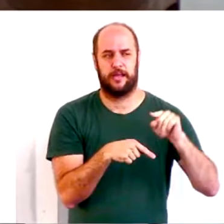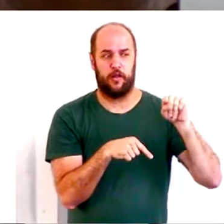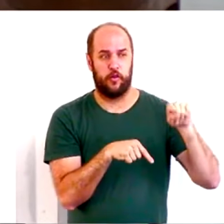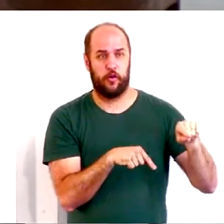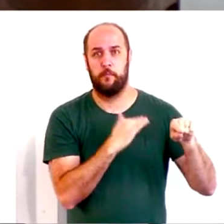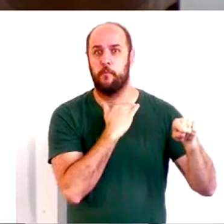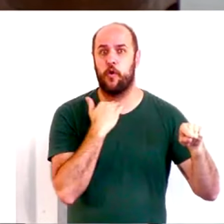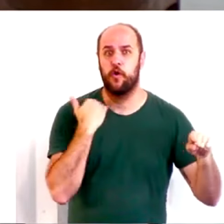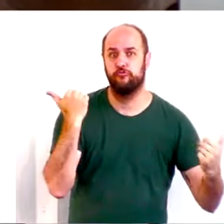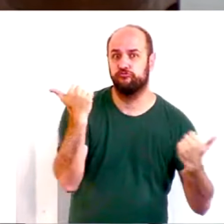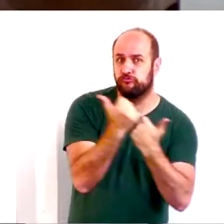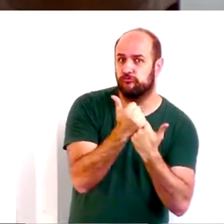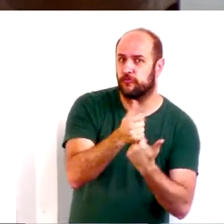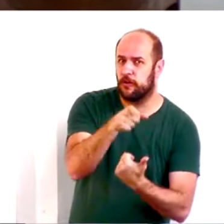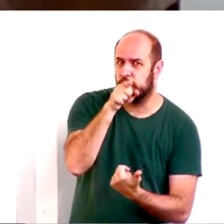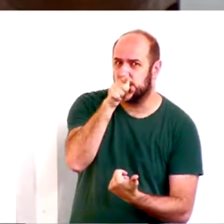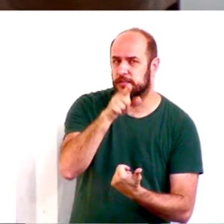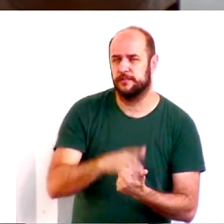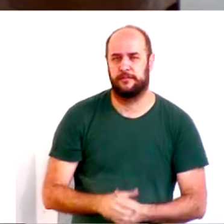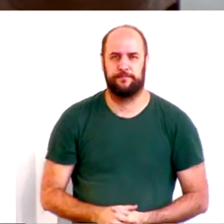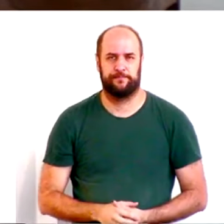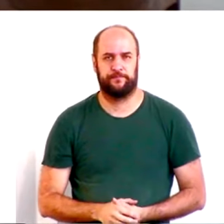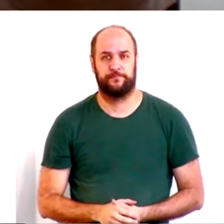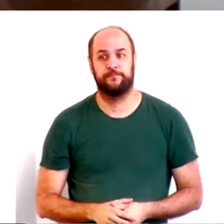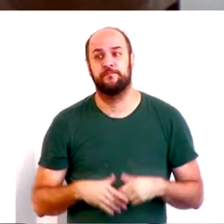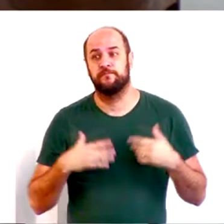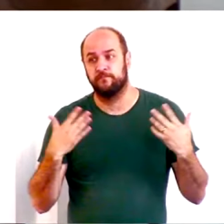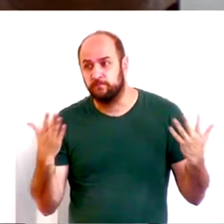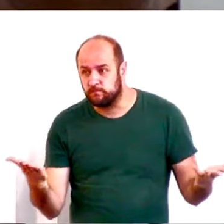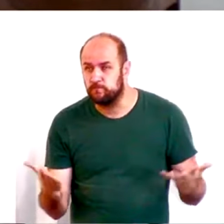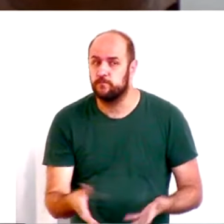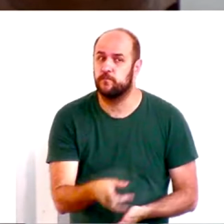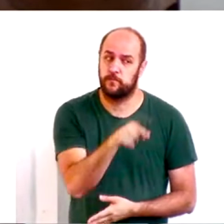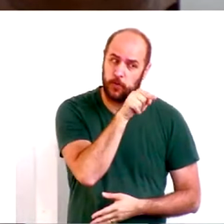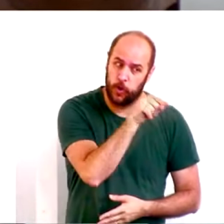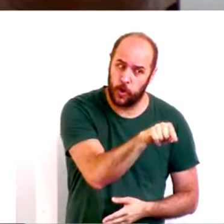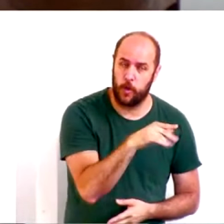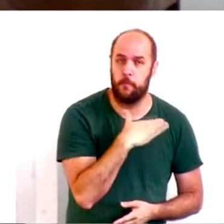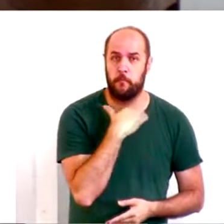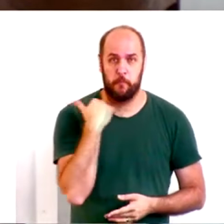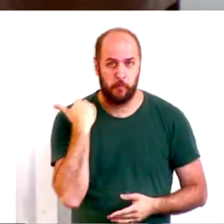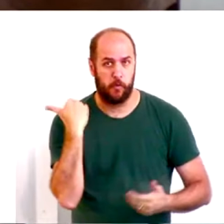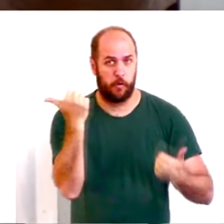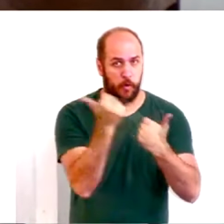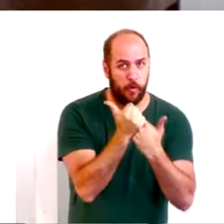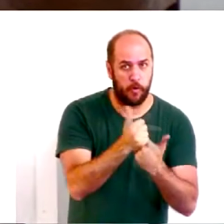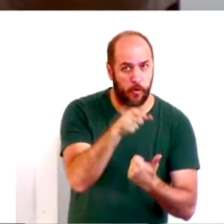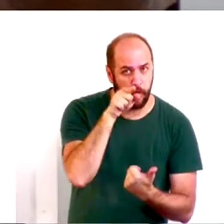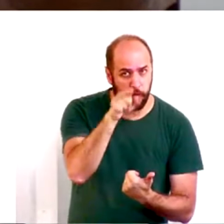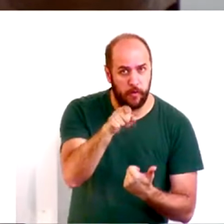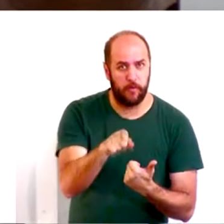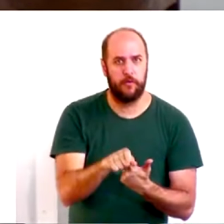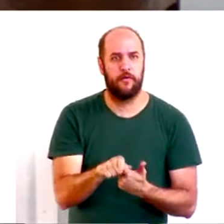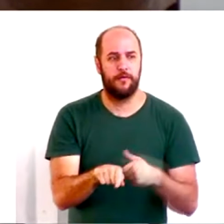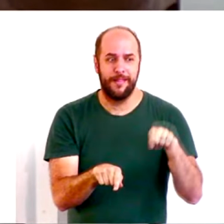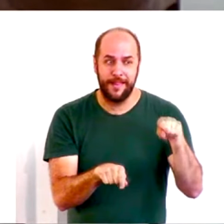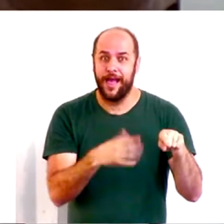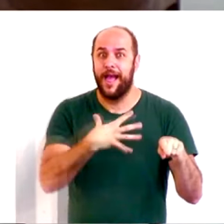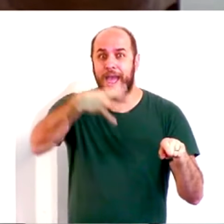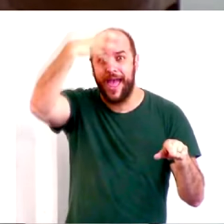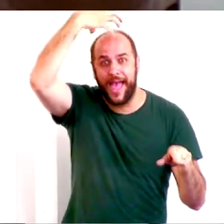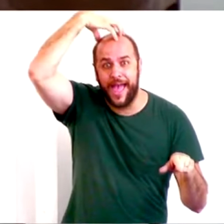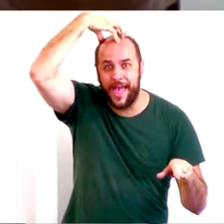no seu lugar lá e então este que morreu no seu lugar era um rei